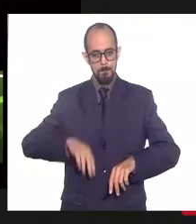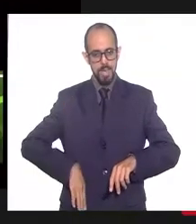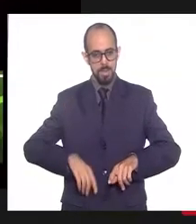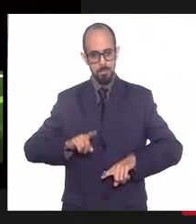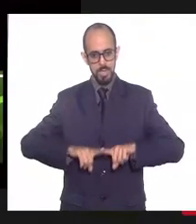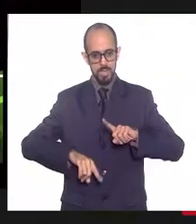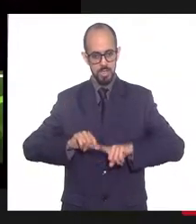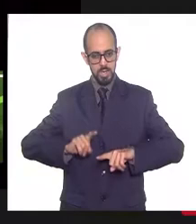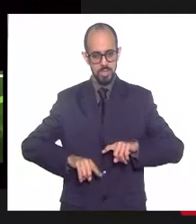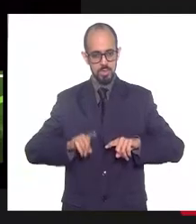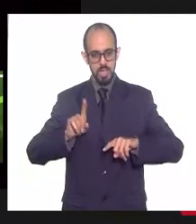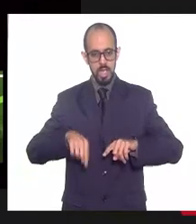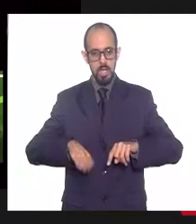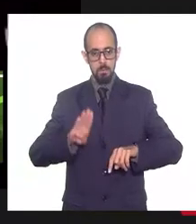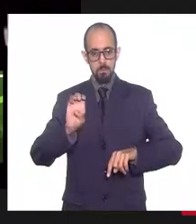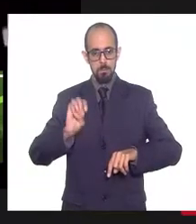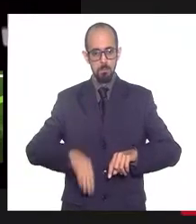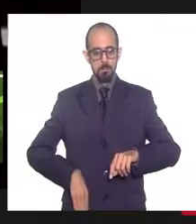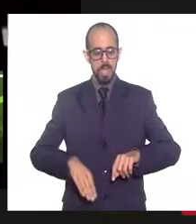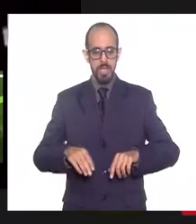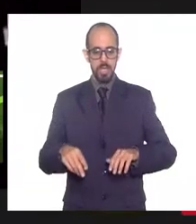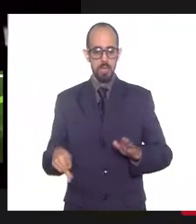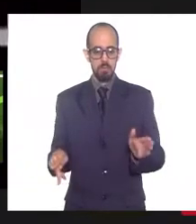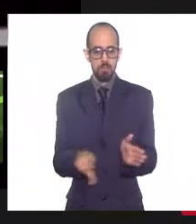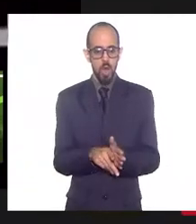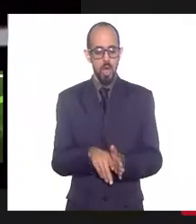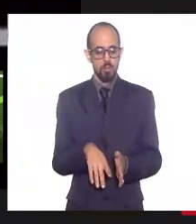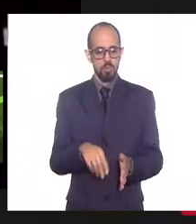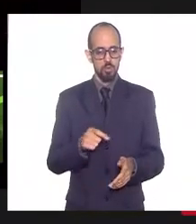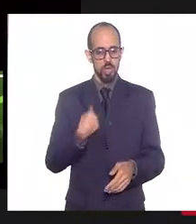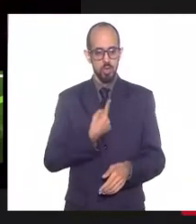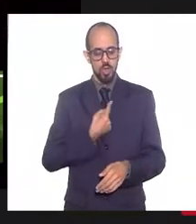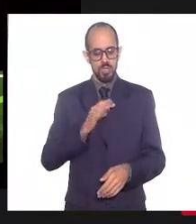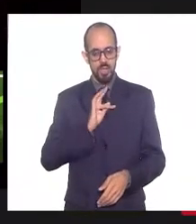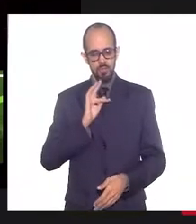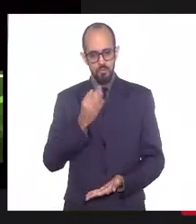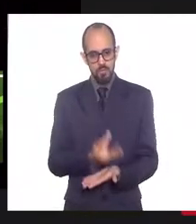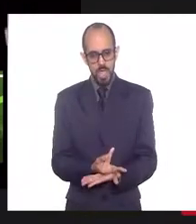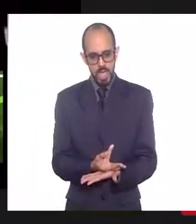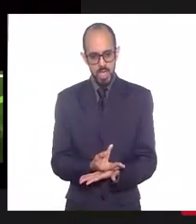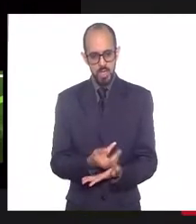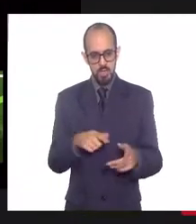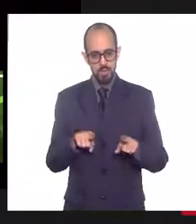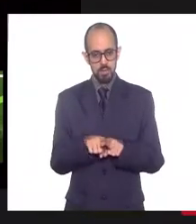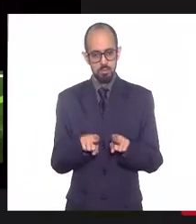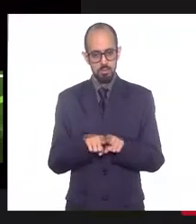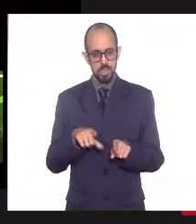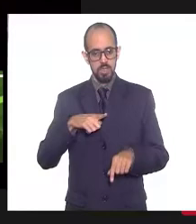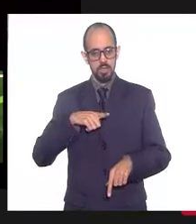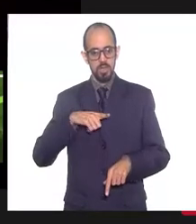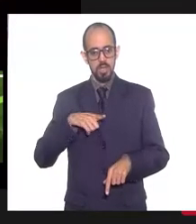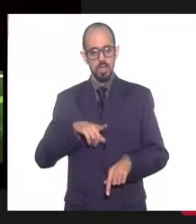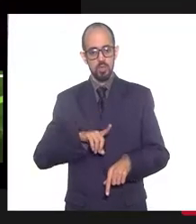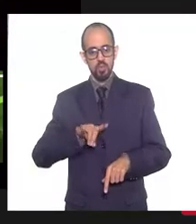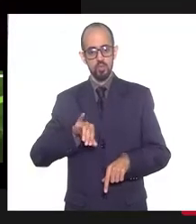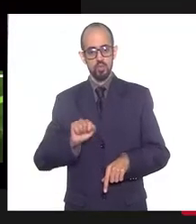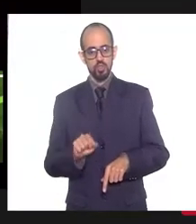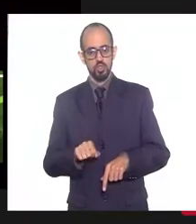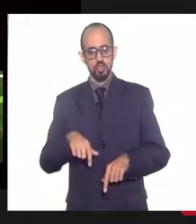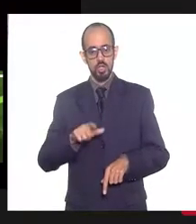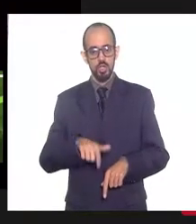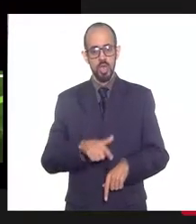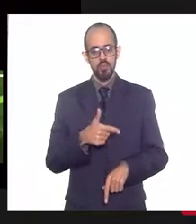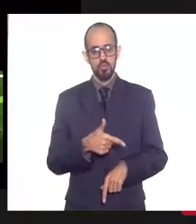foram bens imateriais. E temos até uma data contra a intolerância, dia 21 de